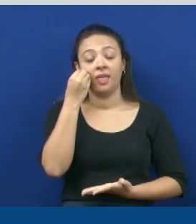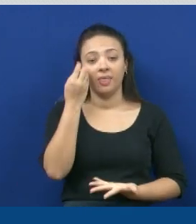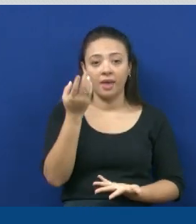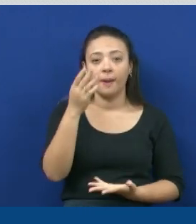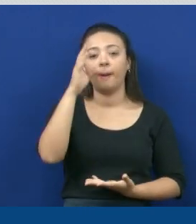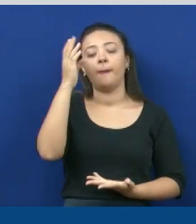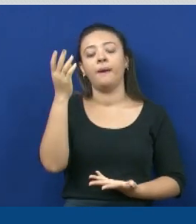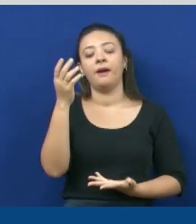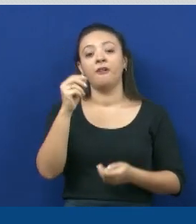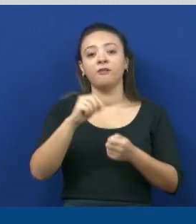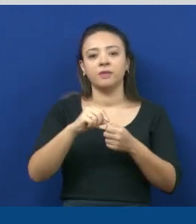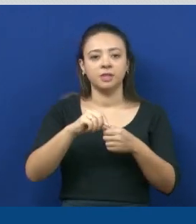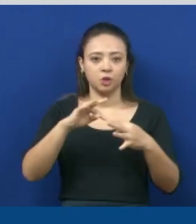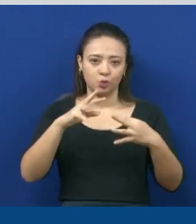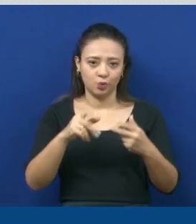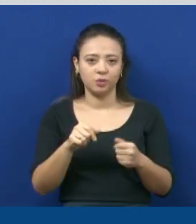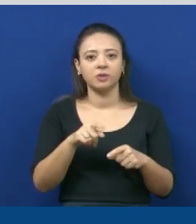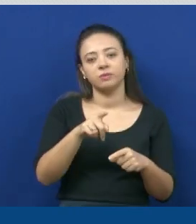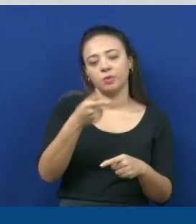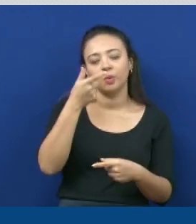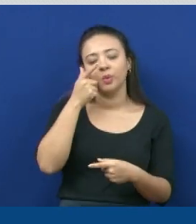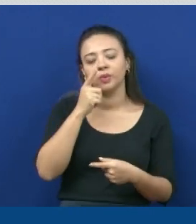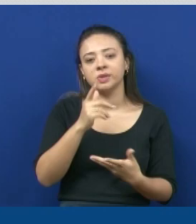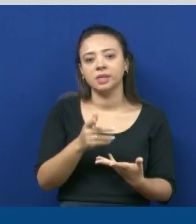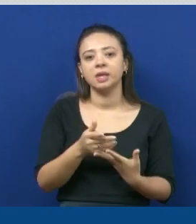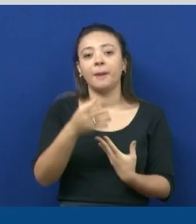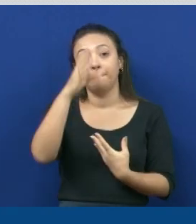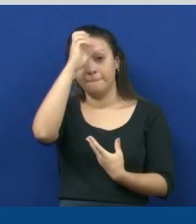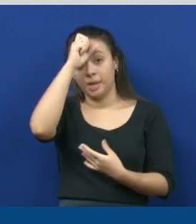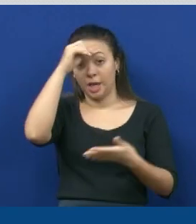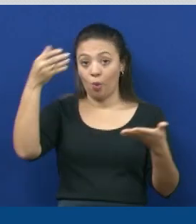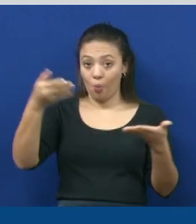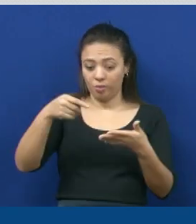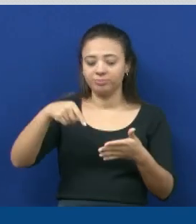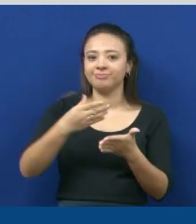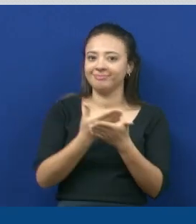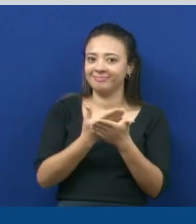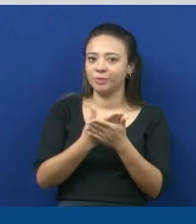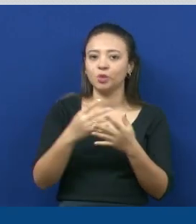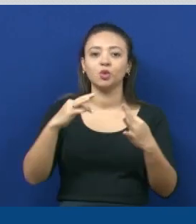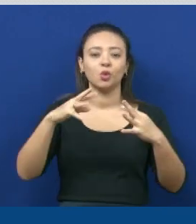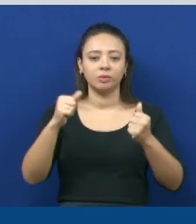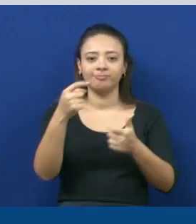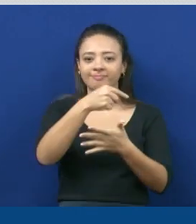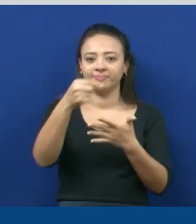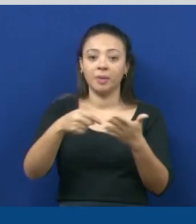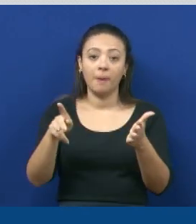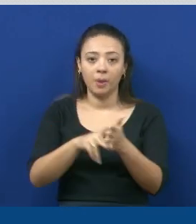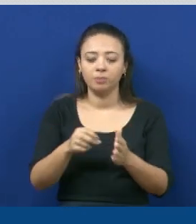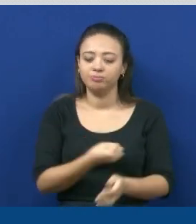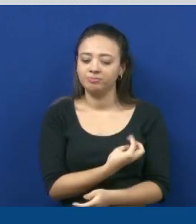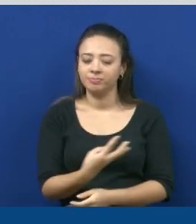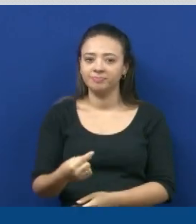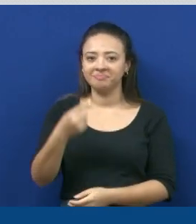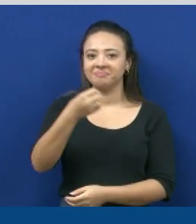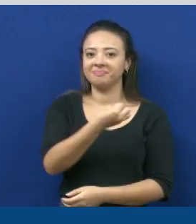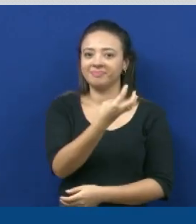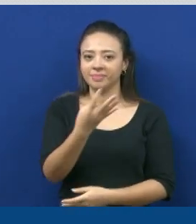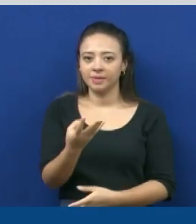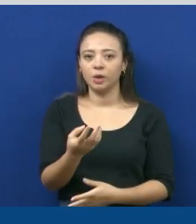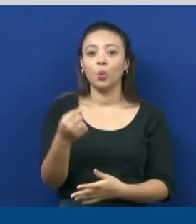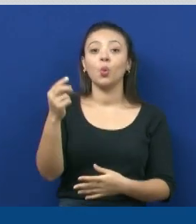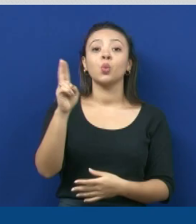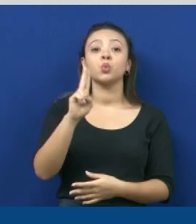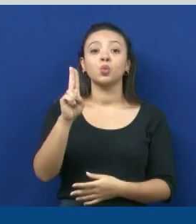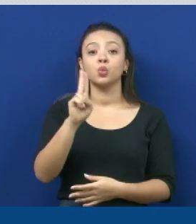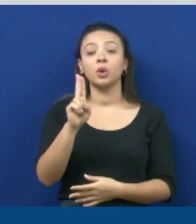conhecimentos que vocês adquiriram nessa aula, né? Sobre as propriedades da potenciação, em especial as 5 que a gente viu. Então,